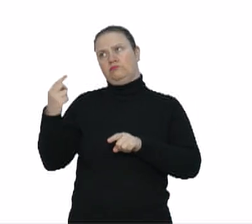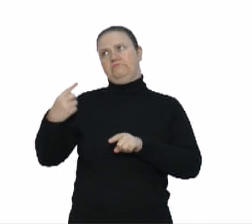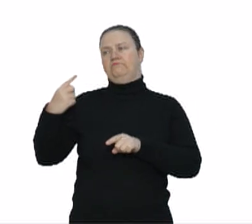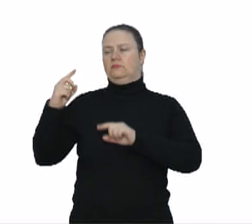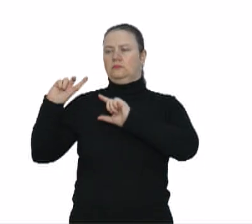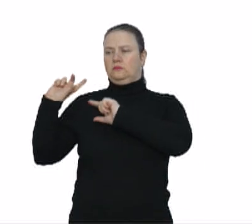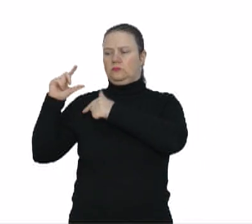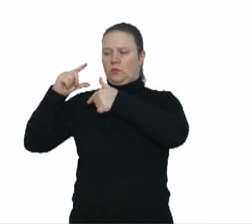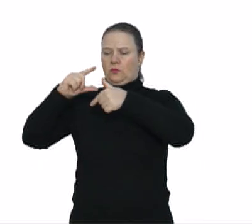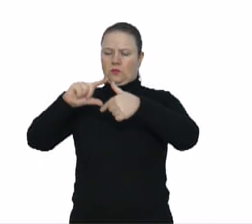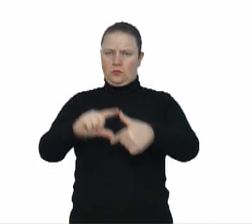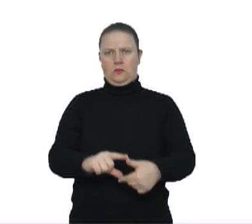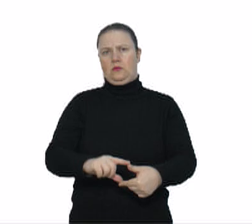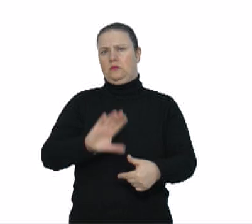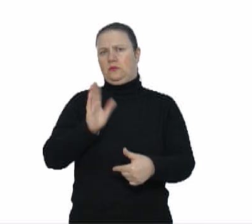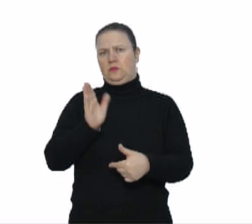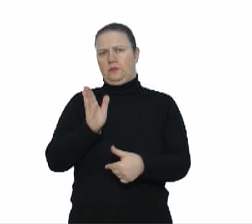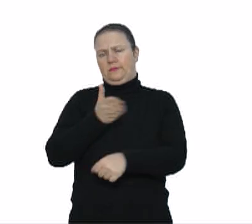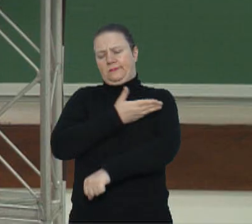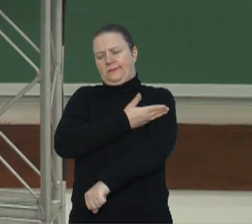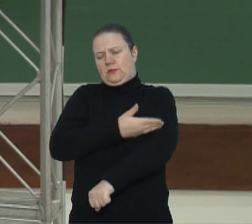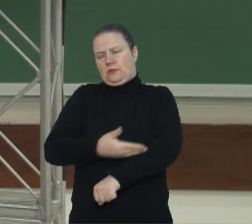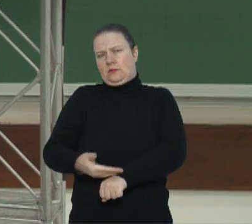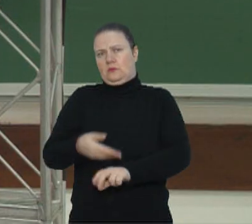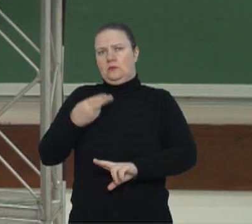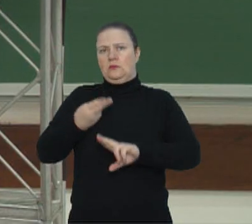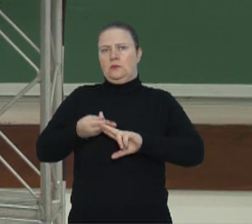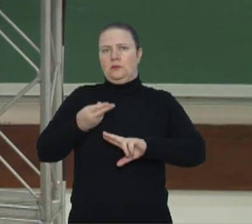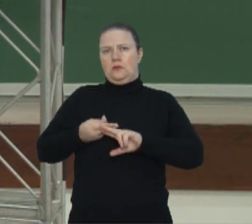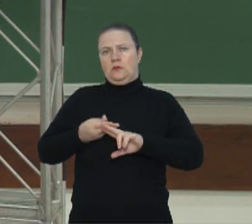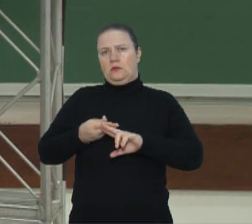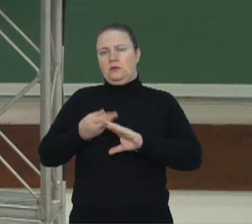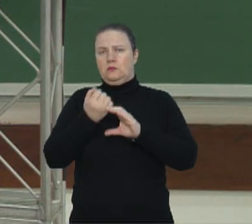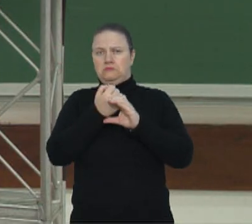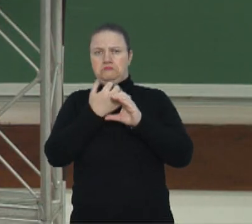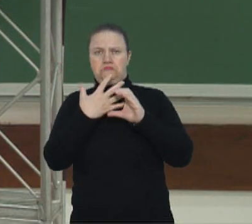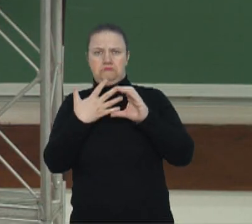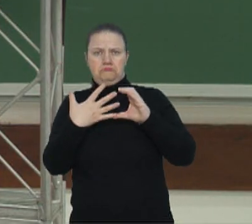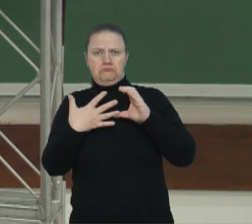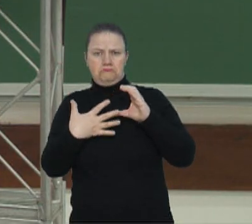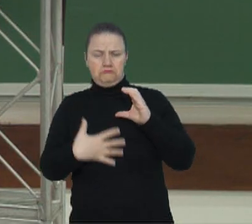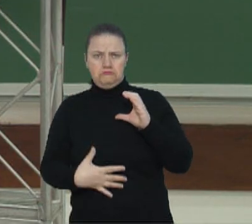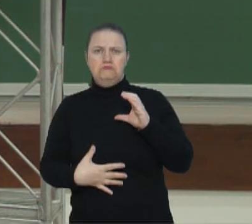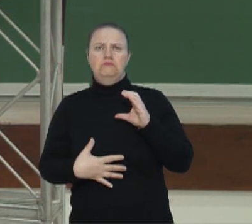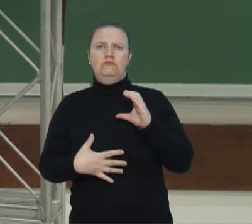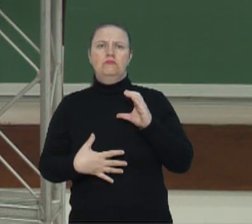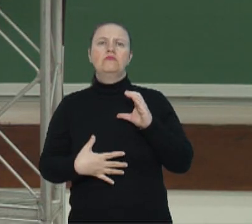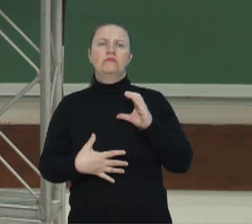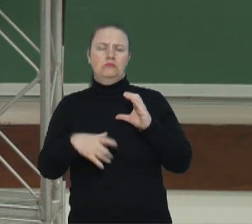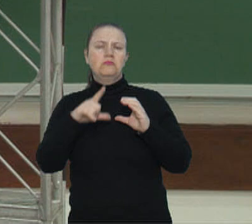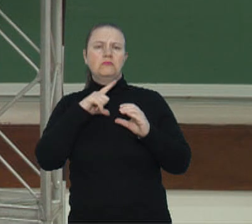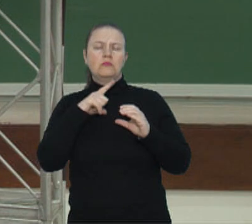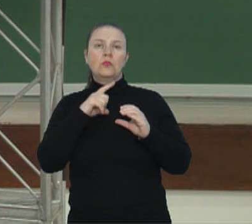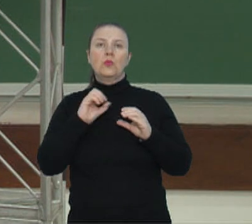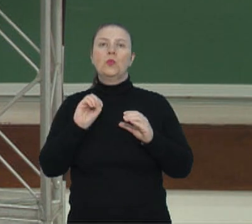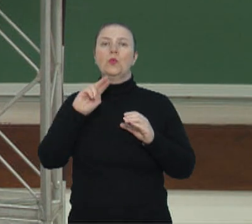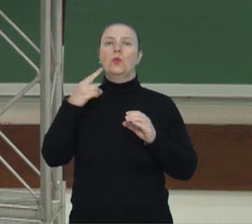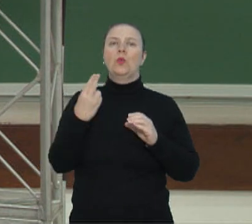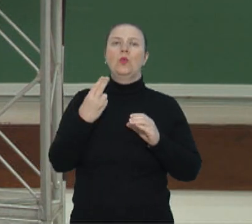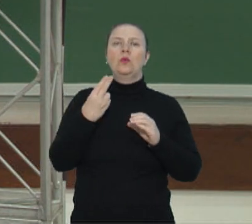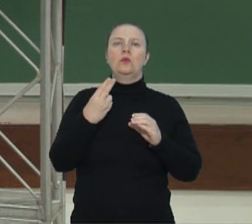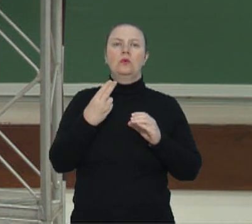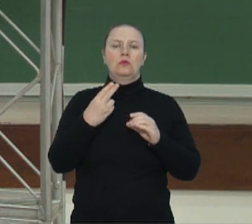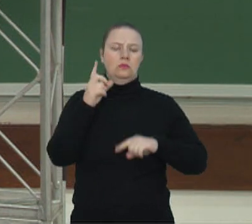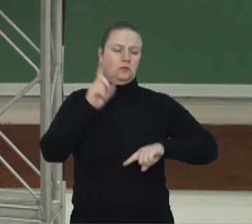de características, né, para formar um determinado som, ou também quando a gente falou de objetos sonoros, né, então